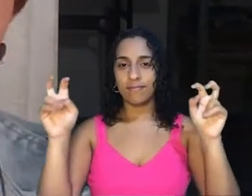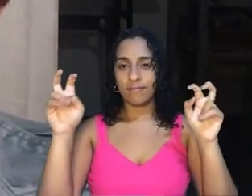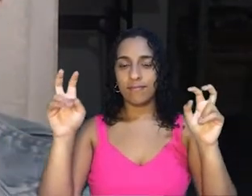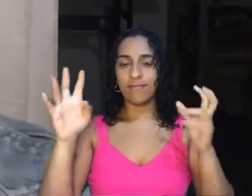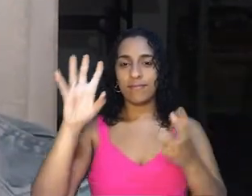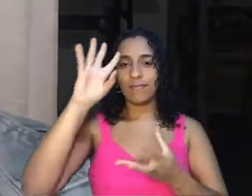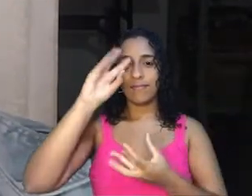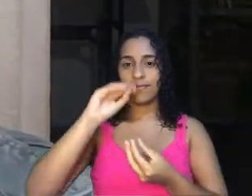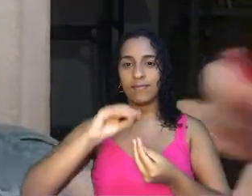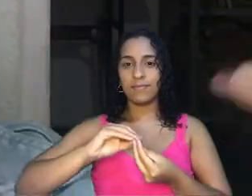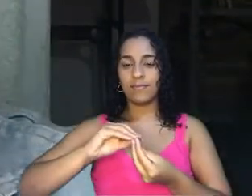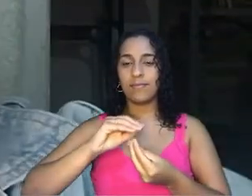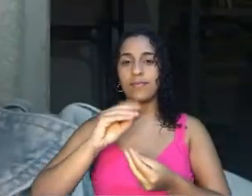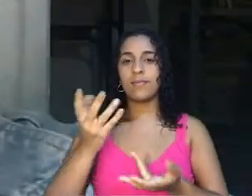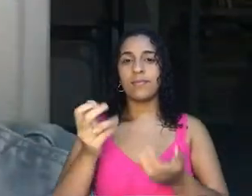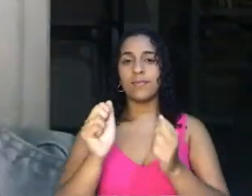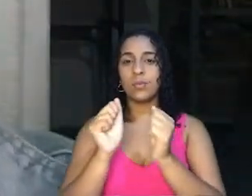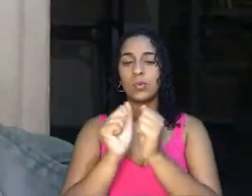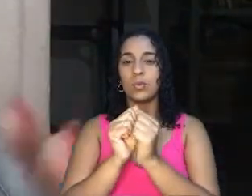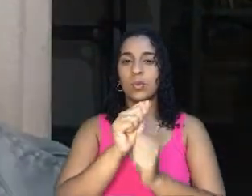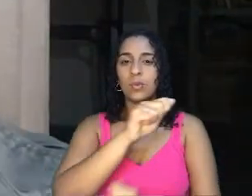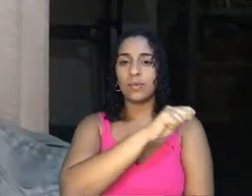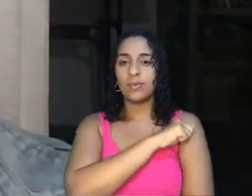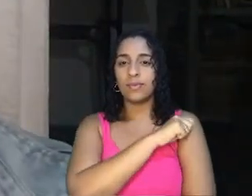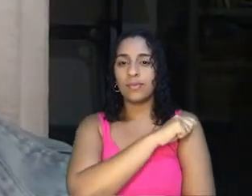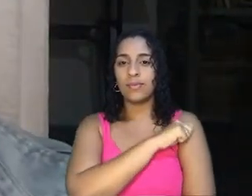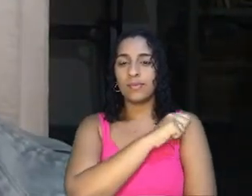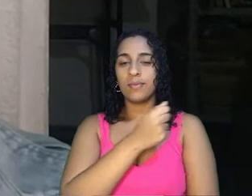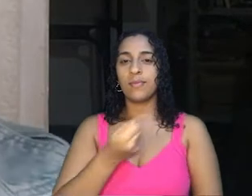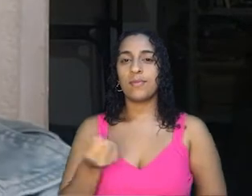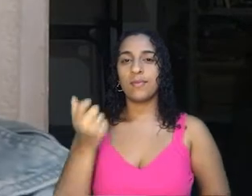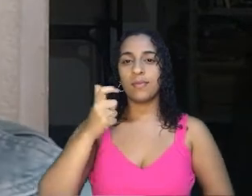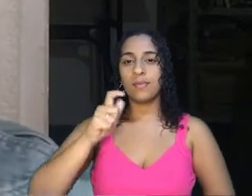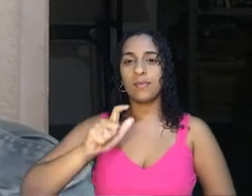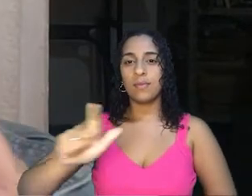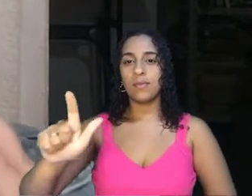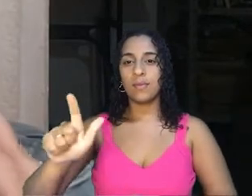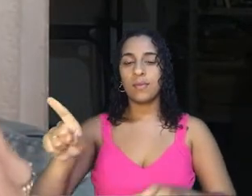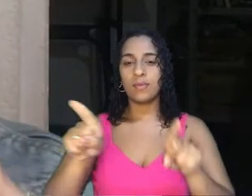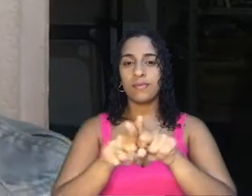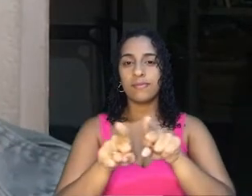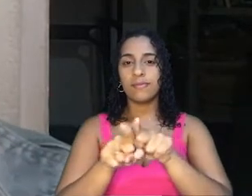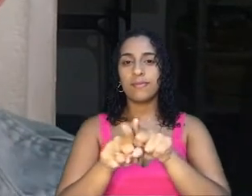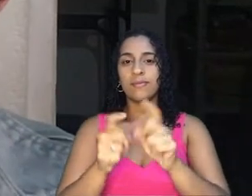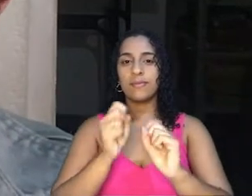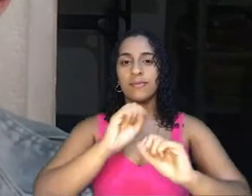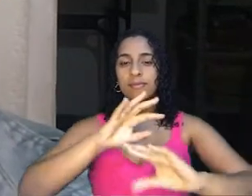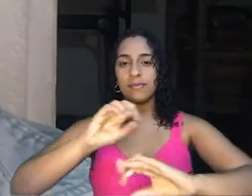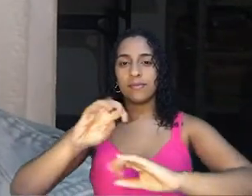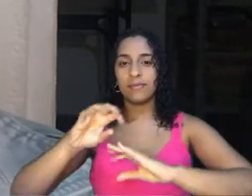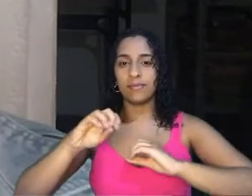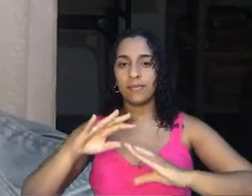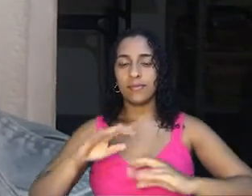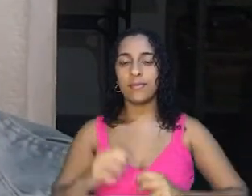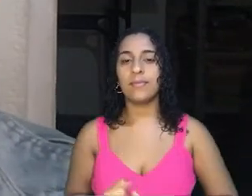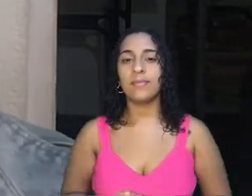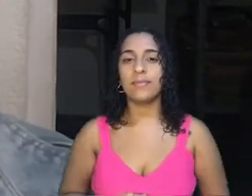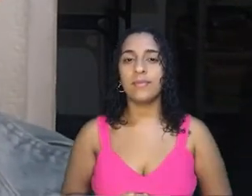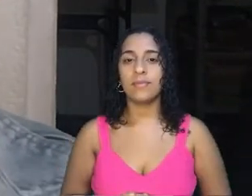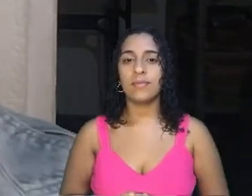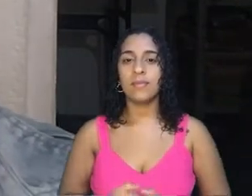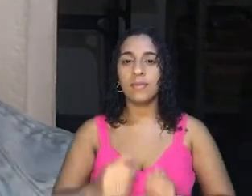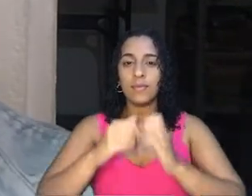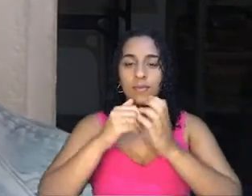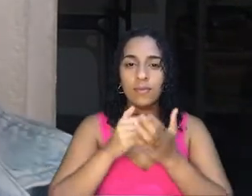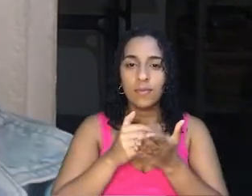os alunos com outras pontas né educacionais essa iniciativa comprova que o